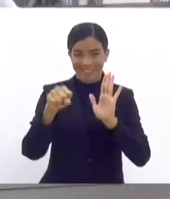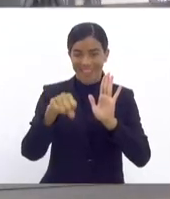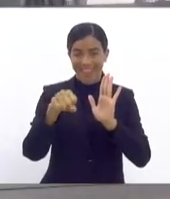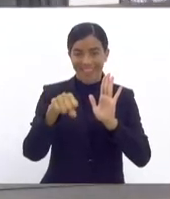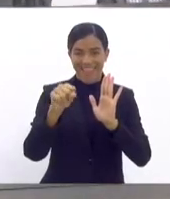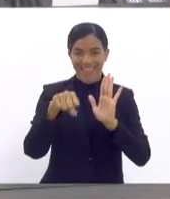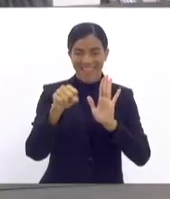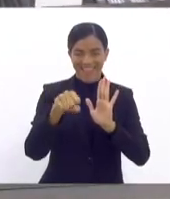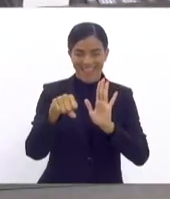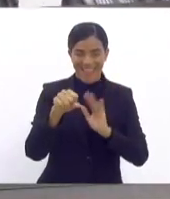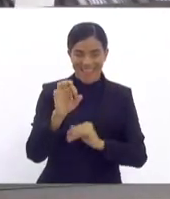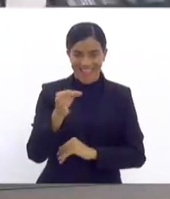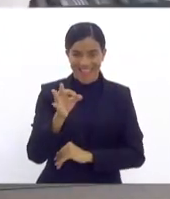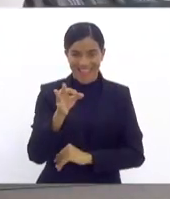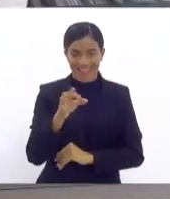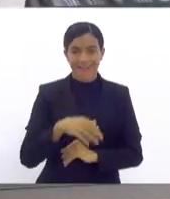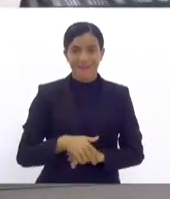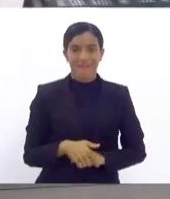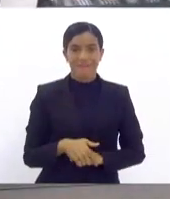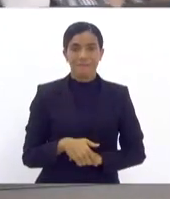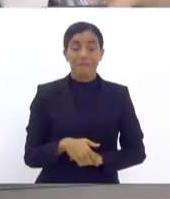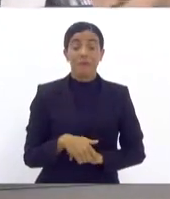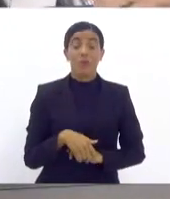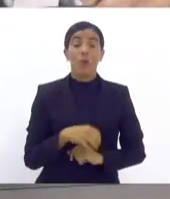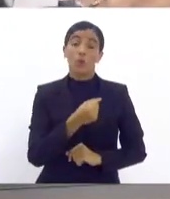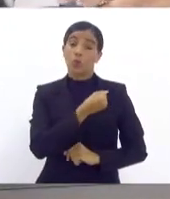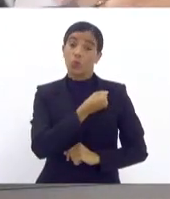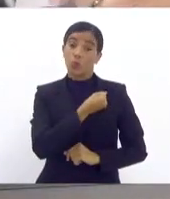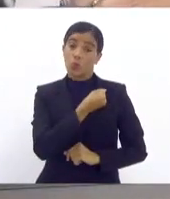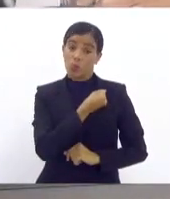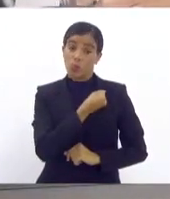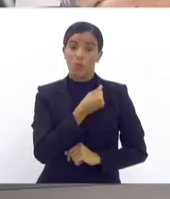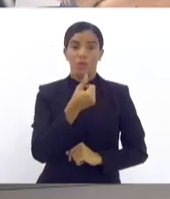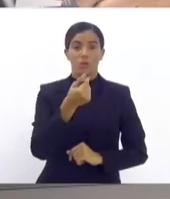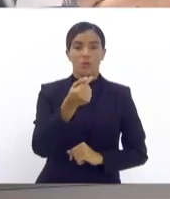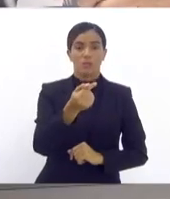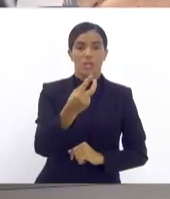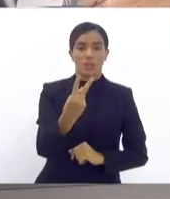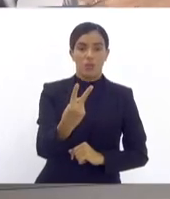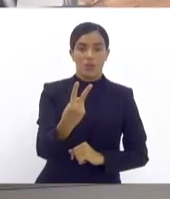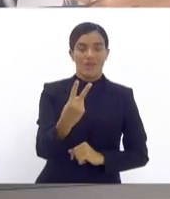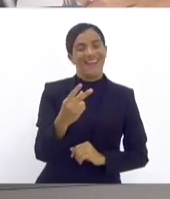pediu a coautoria. O 7.2,